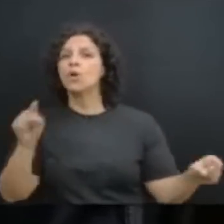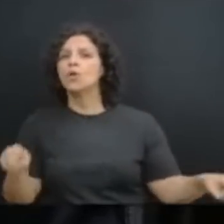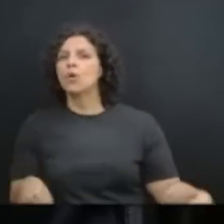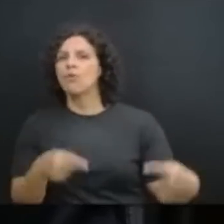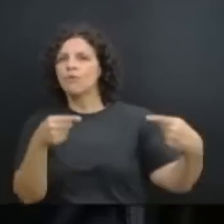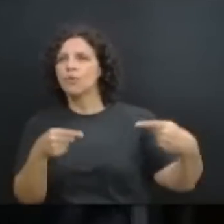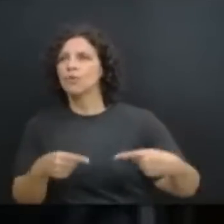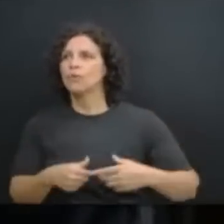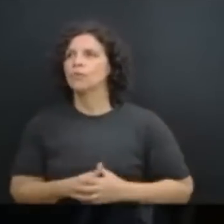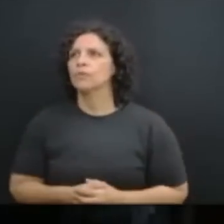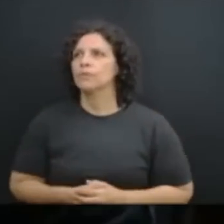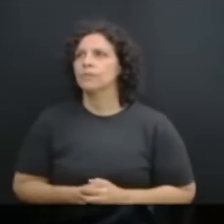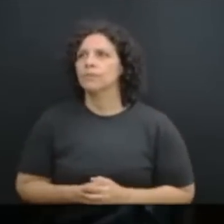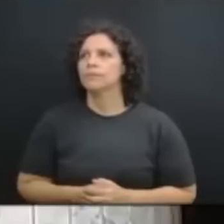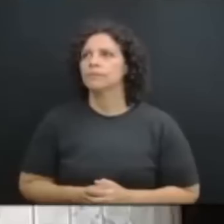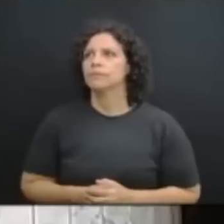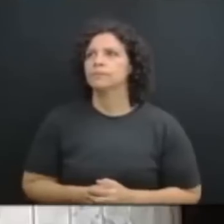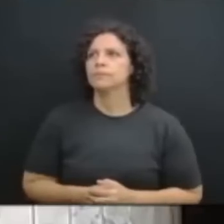confronto.